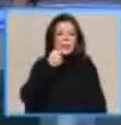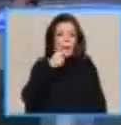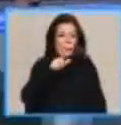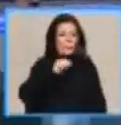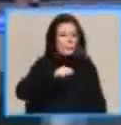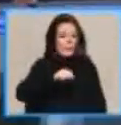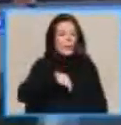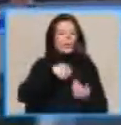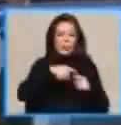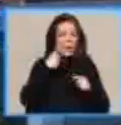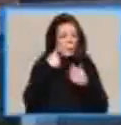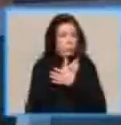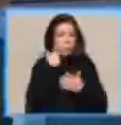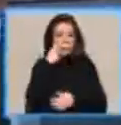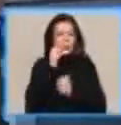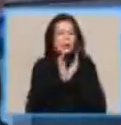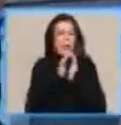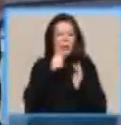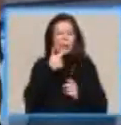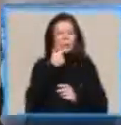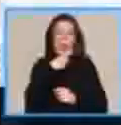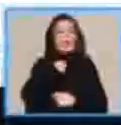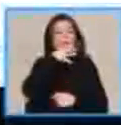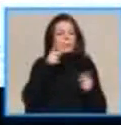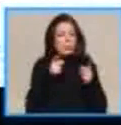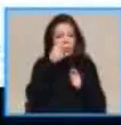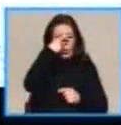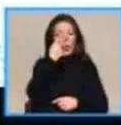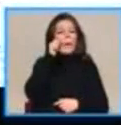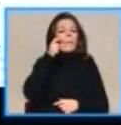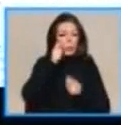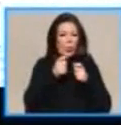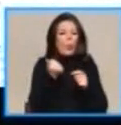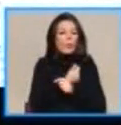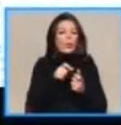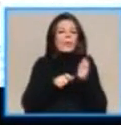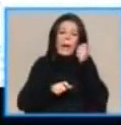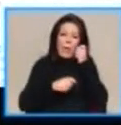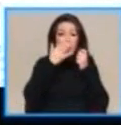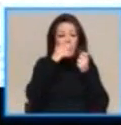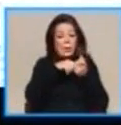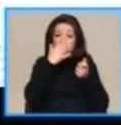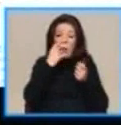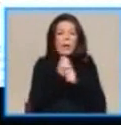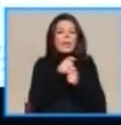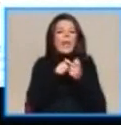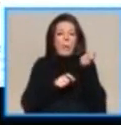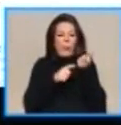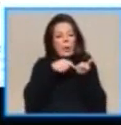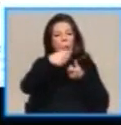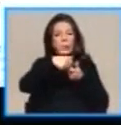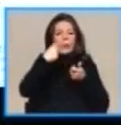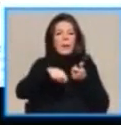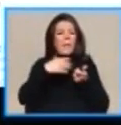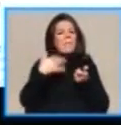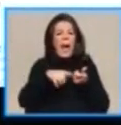um efeito brutal da internet. Contando a história muito rapidamente, há uma pessoa que comprou um telemóvel, aparentemente ou alegadamente o telemóvel está com defeito,